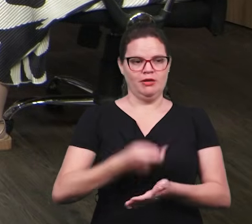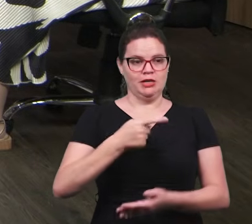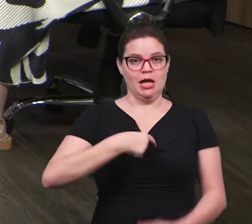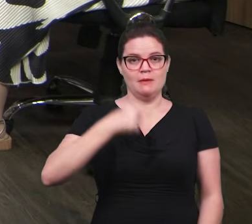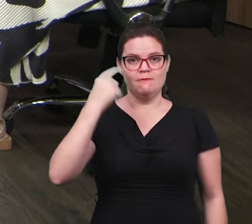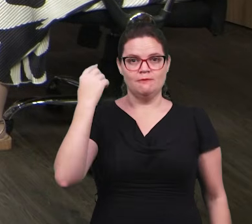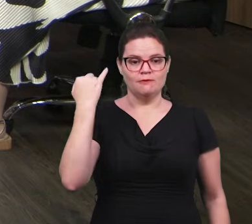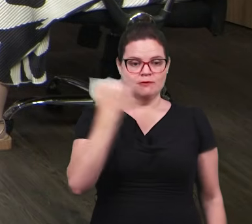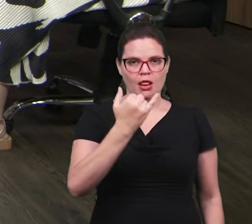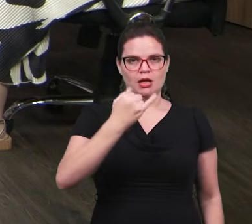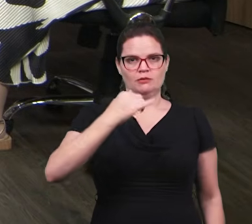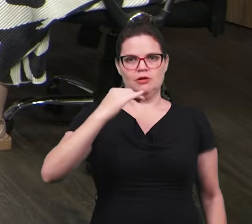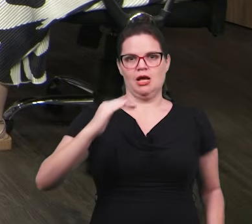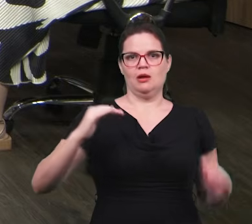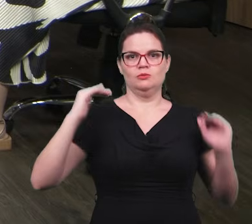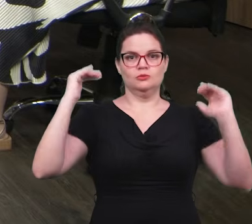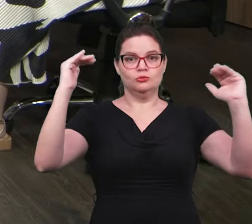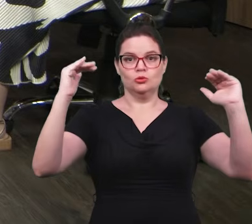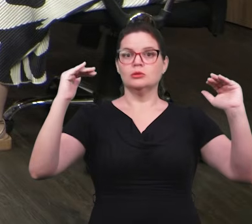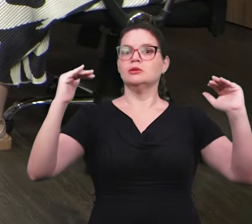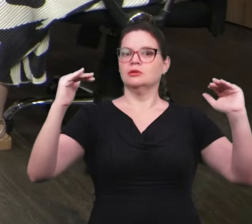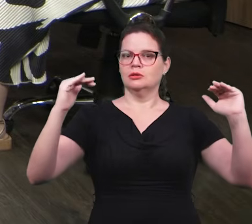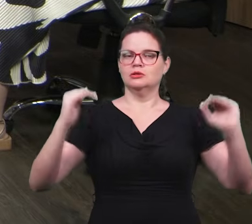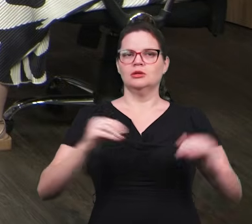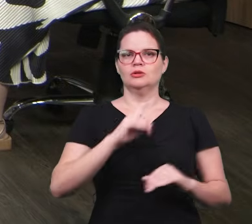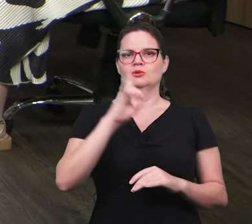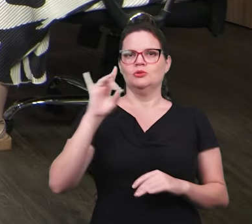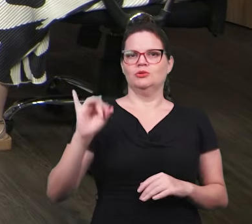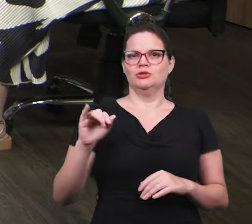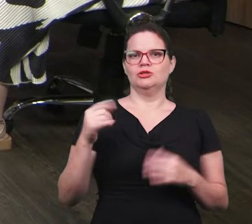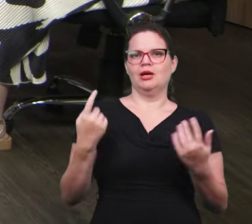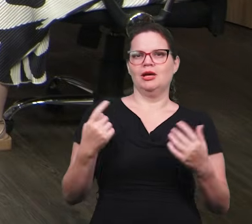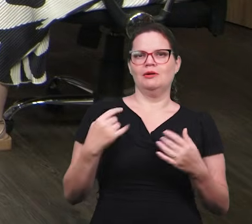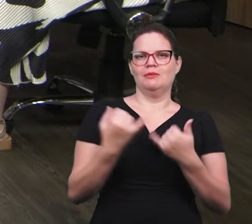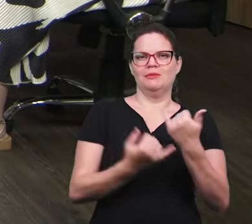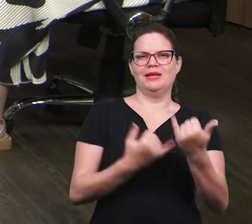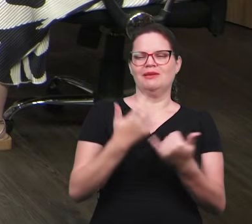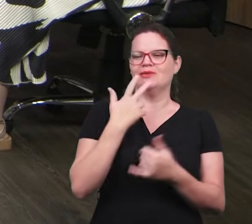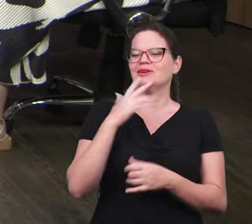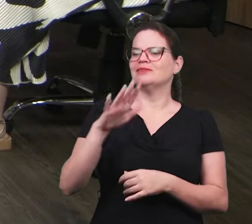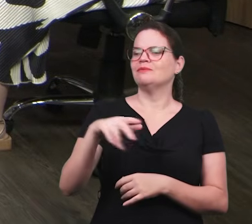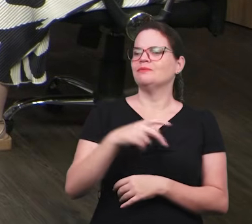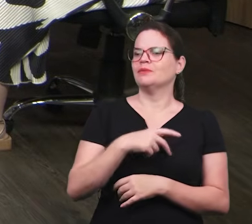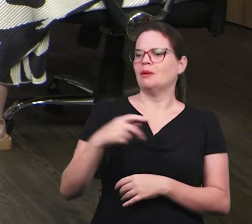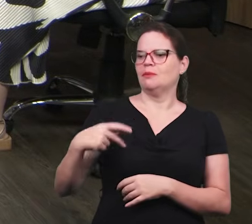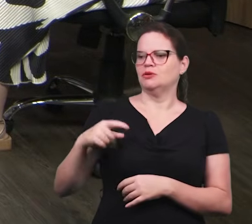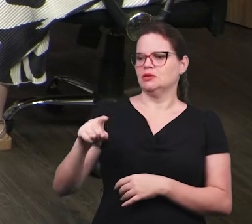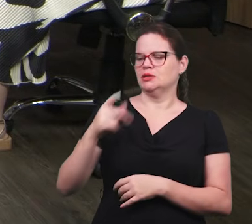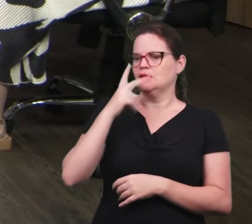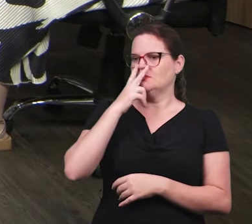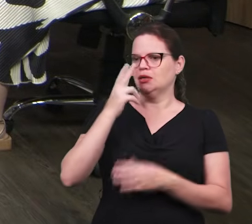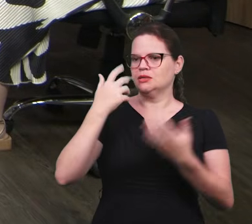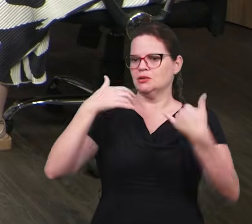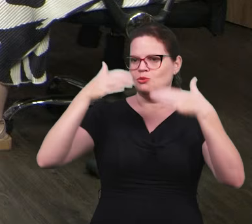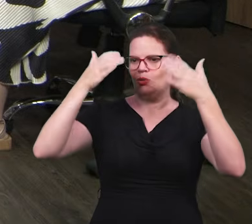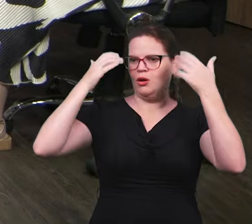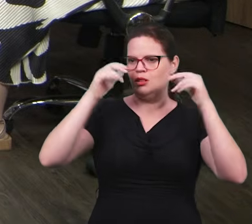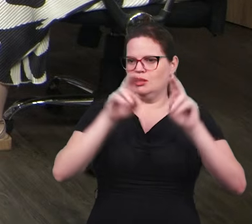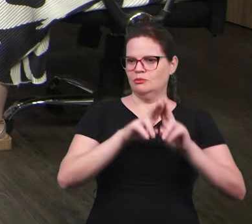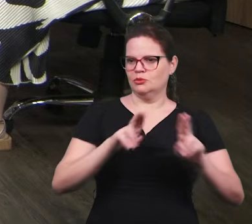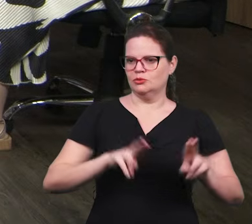que eu até brinco, uma vez eu brincava com ele, pastor, só está parecendo o rei Nabucodonosor quando falou